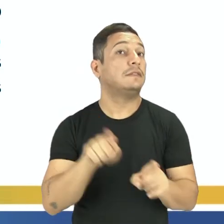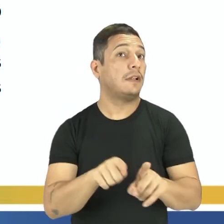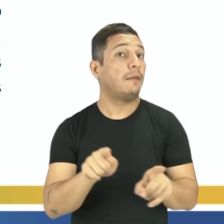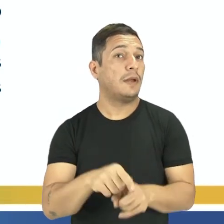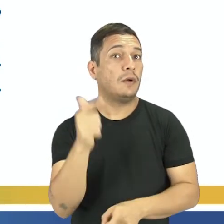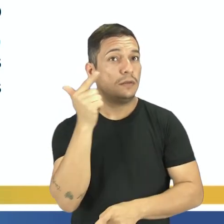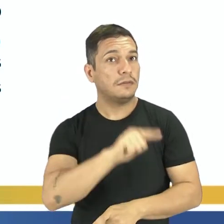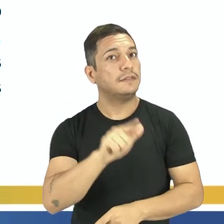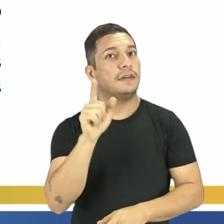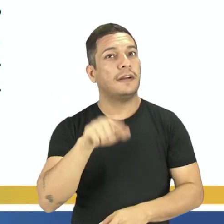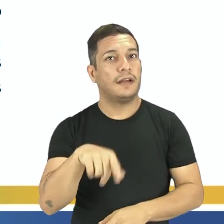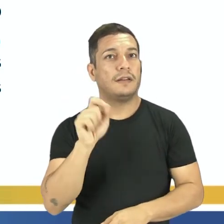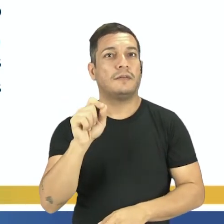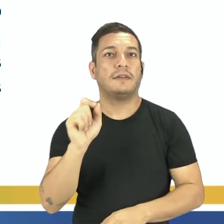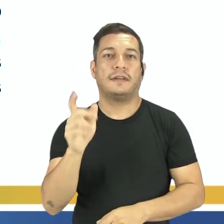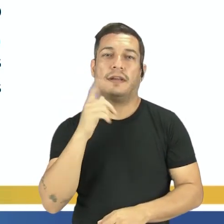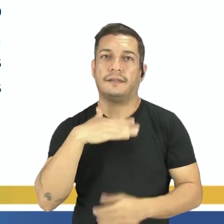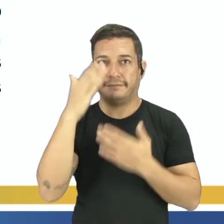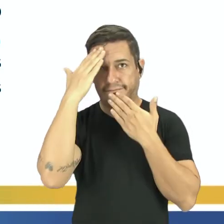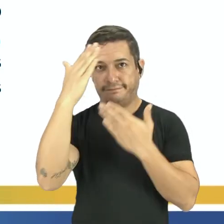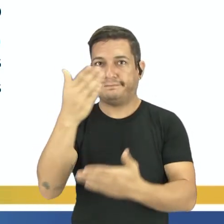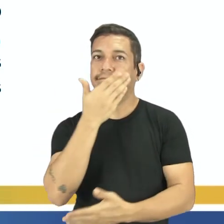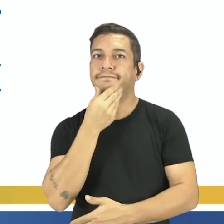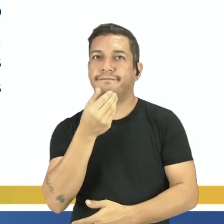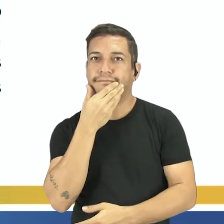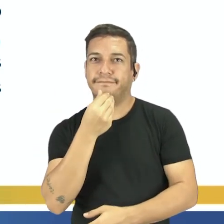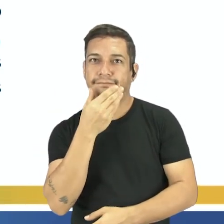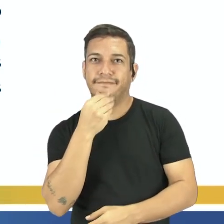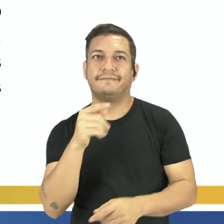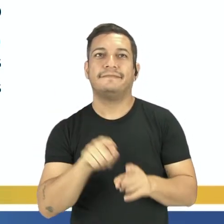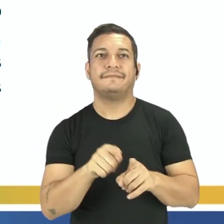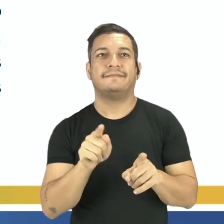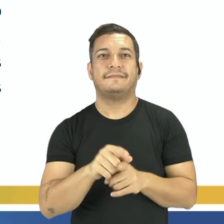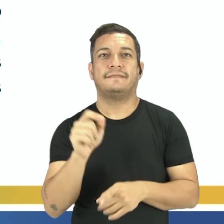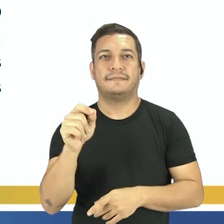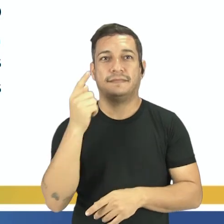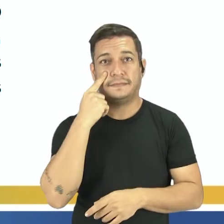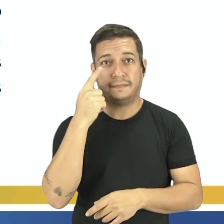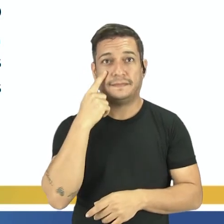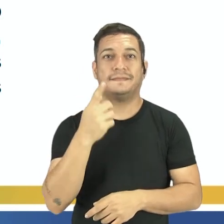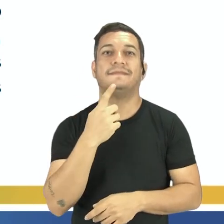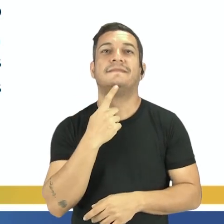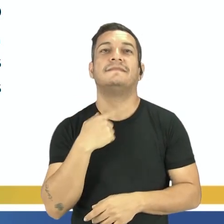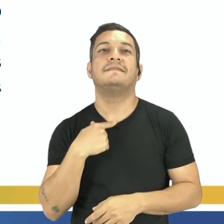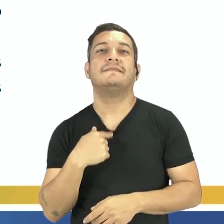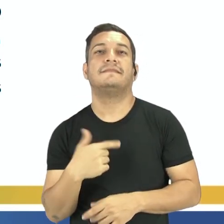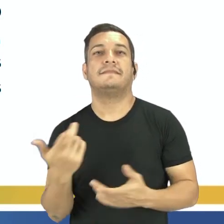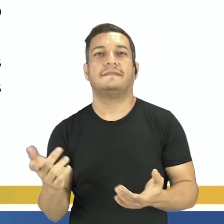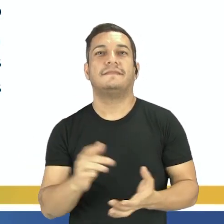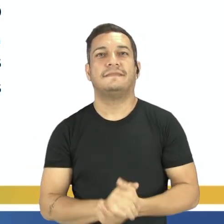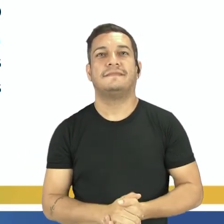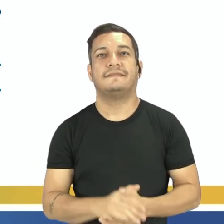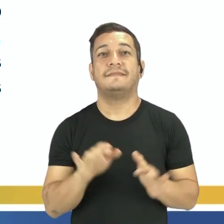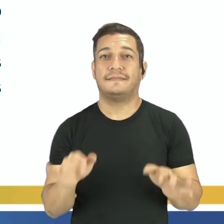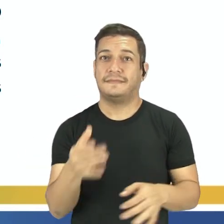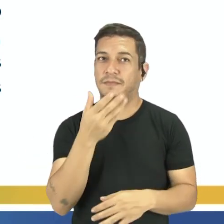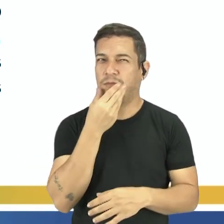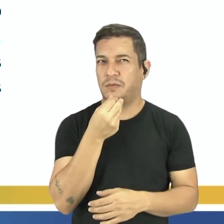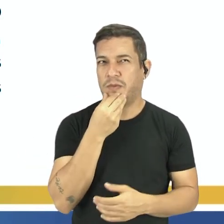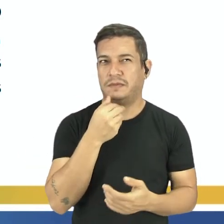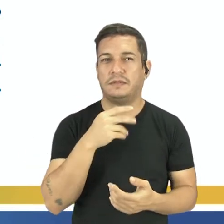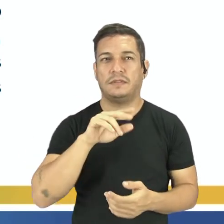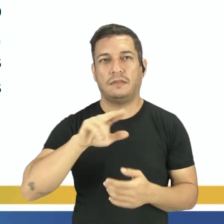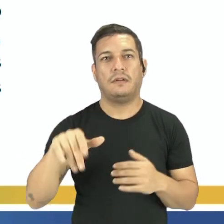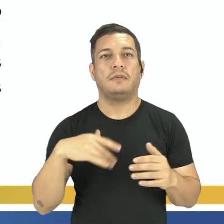quando consegue, ela deve ser grata ao homem, submetendo-se dessa forma às suas vontades. Com isso,